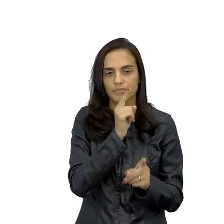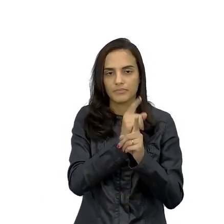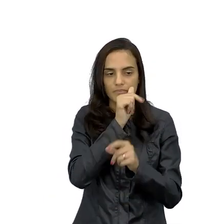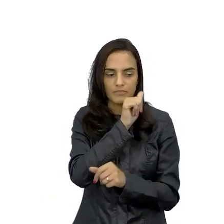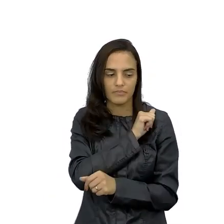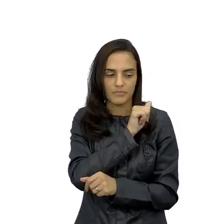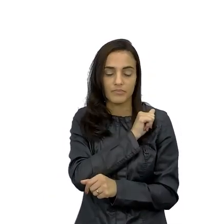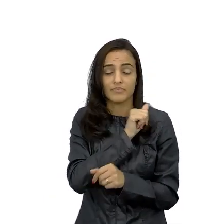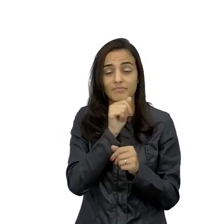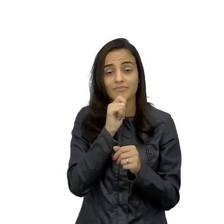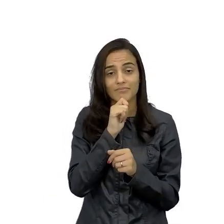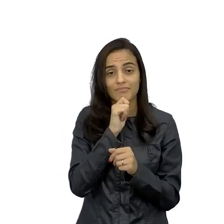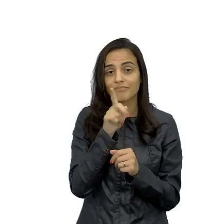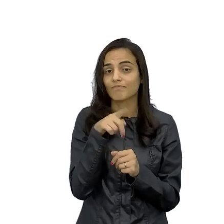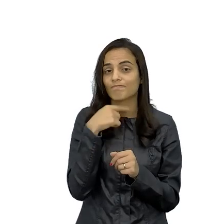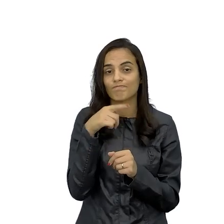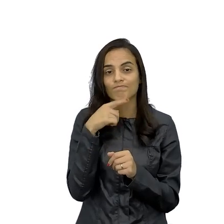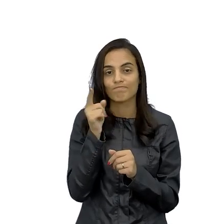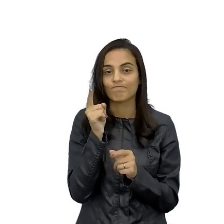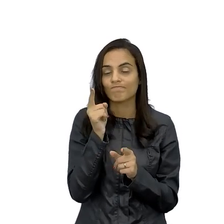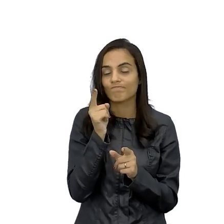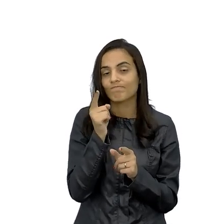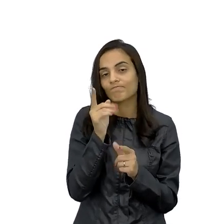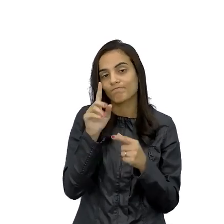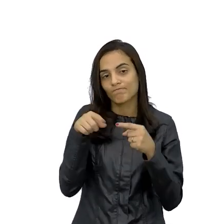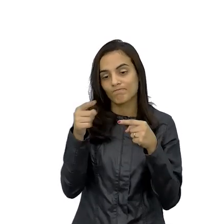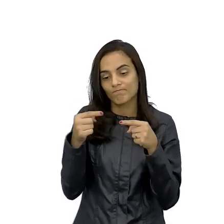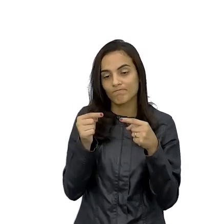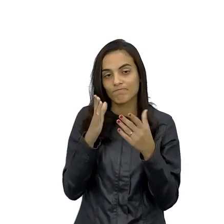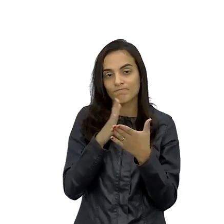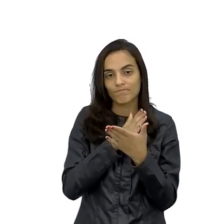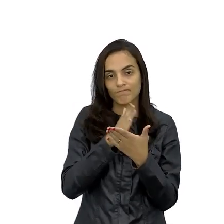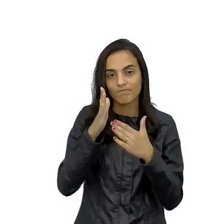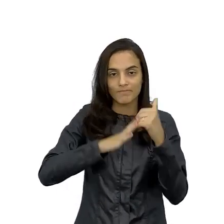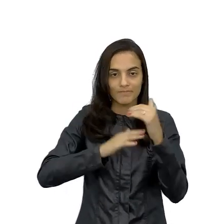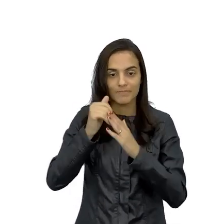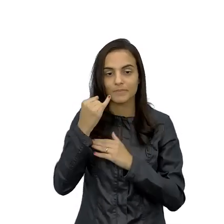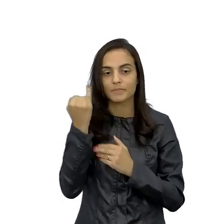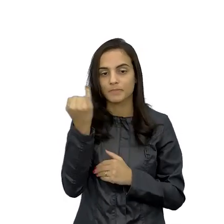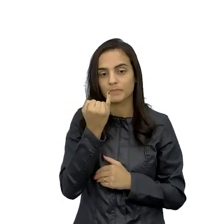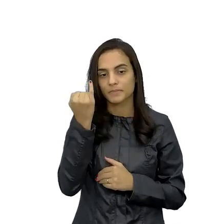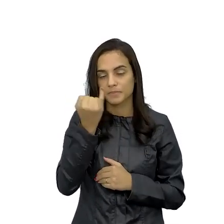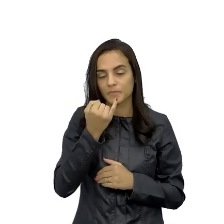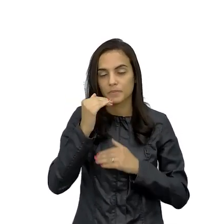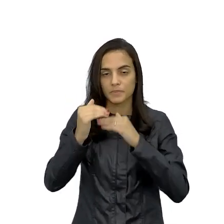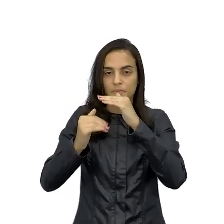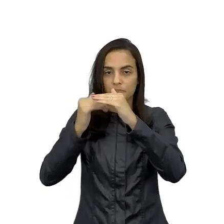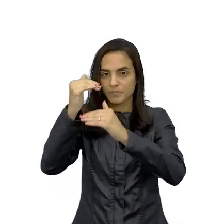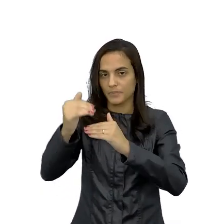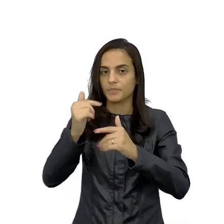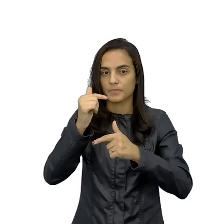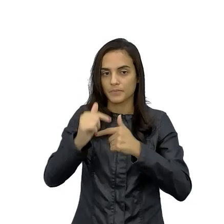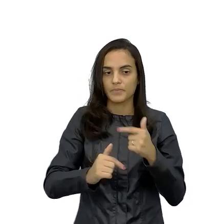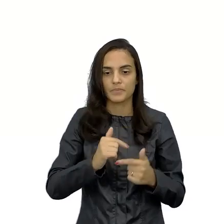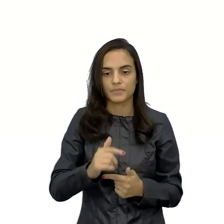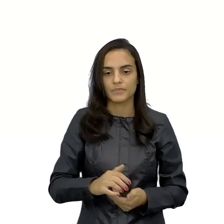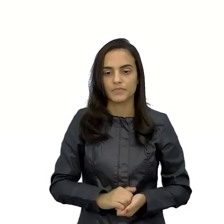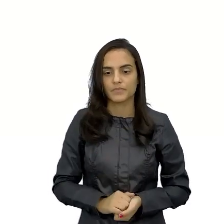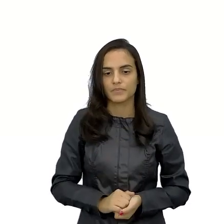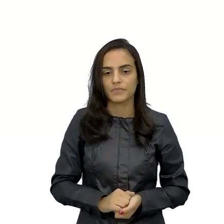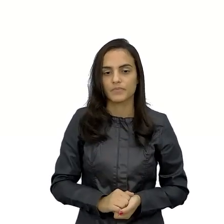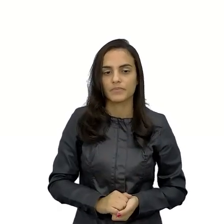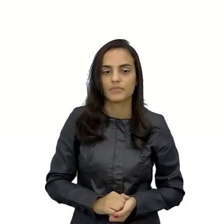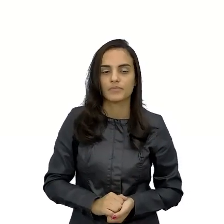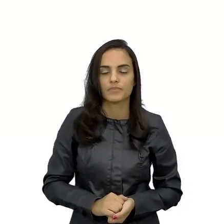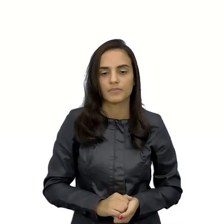conseguiram alcançar algumas das habilidades que são essenciais aí para o desenvolvimento do trabalho.